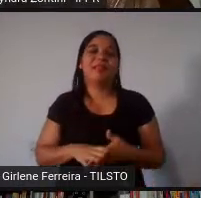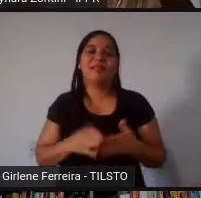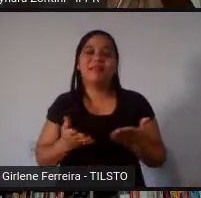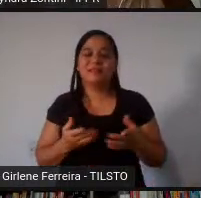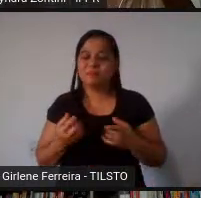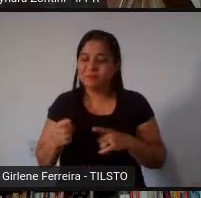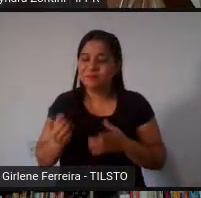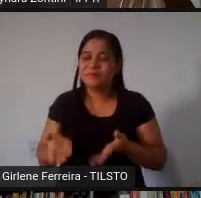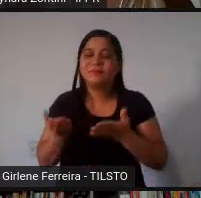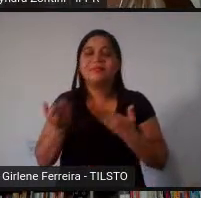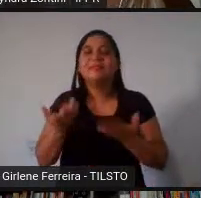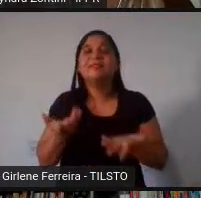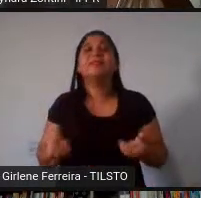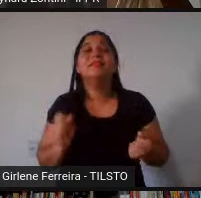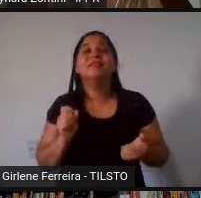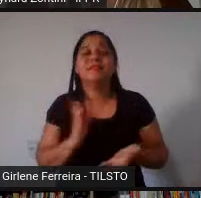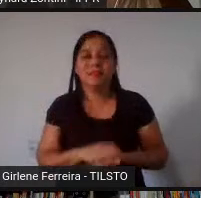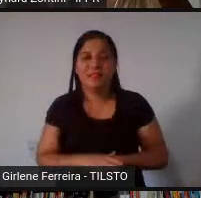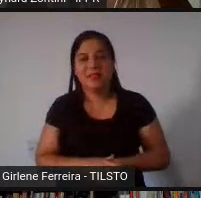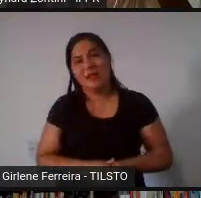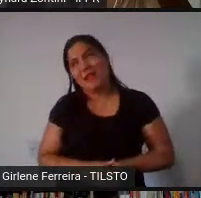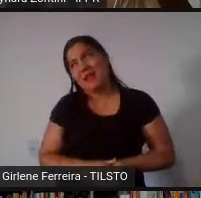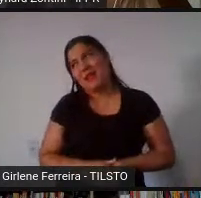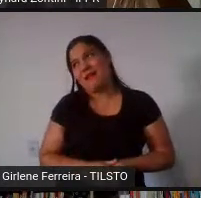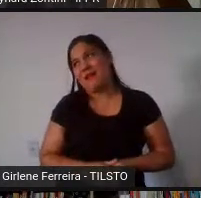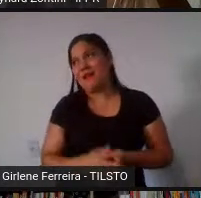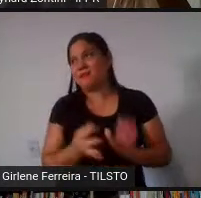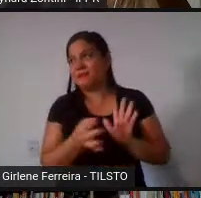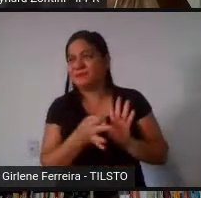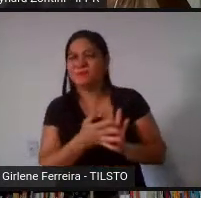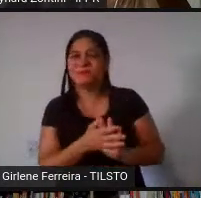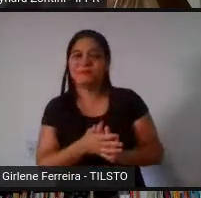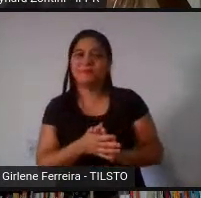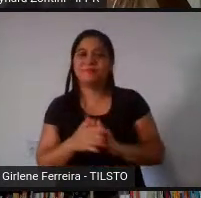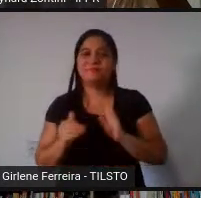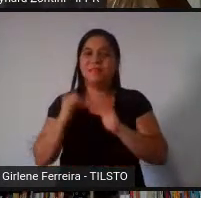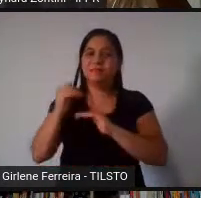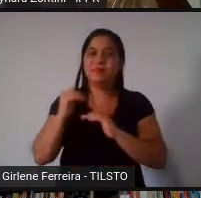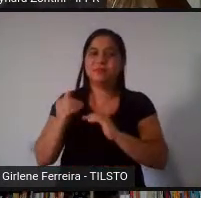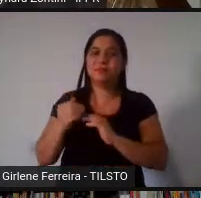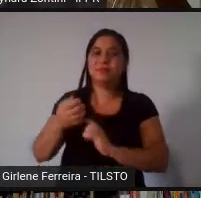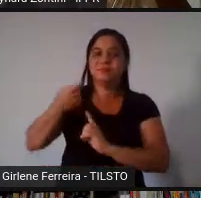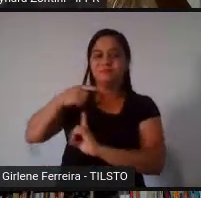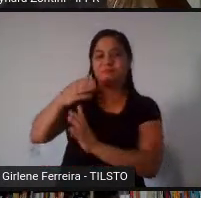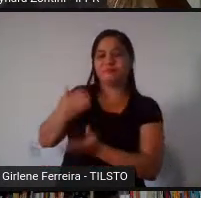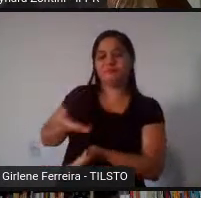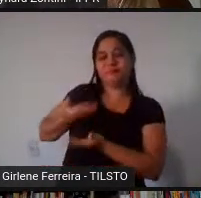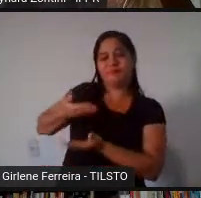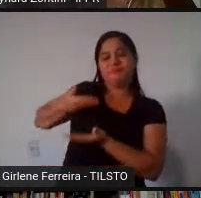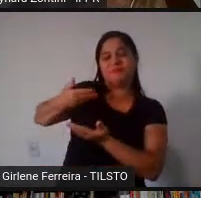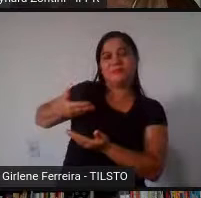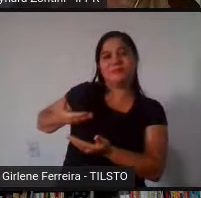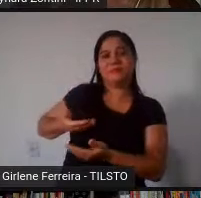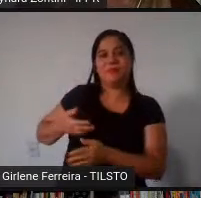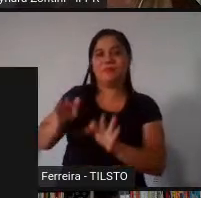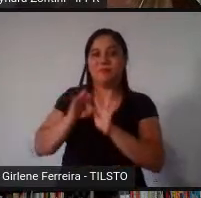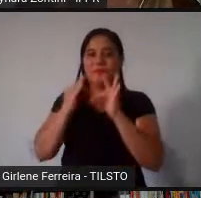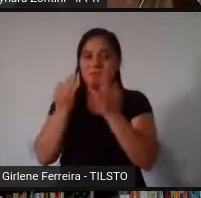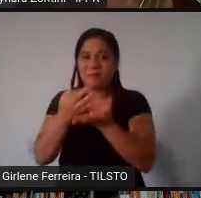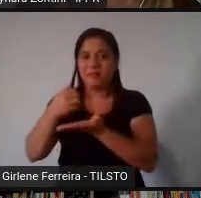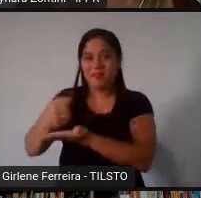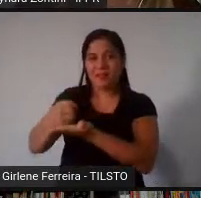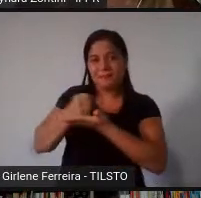fatores. Acho que também o incentivo importa bastante. Eu acho que você ter uma família que apoia,